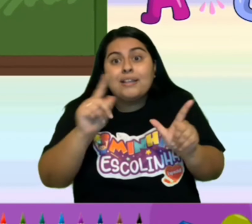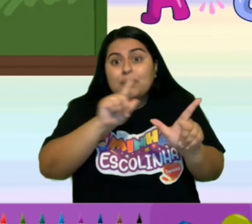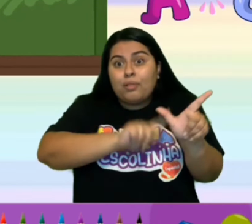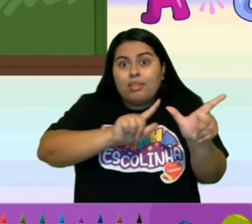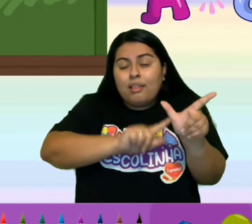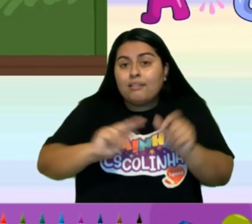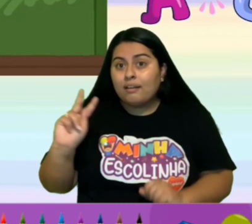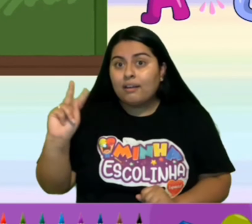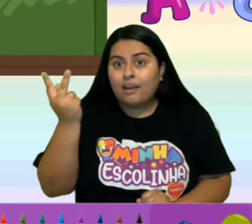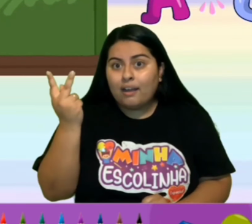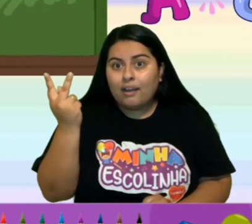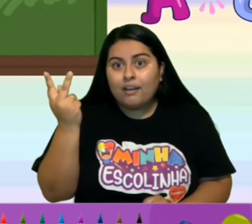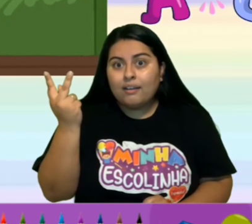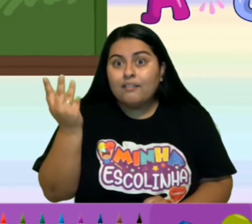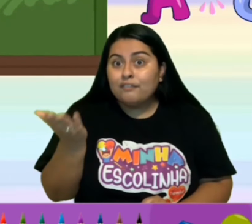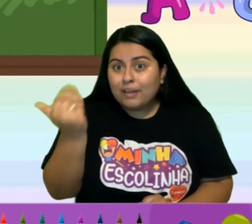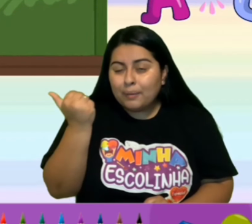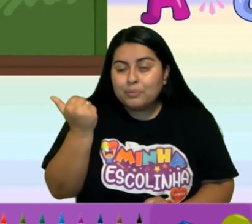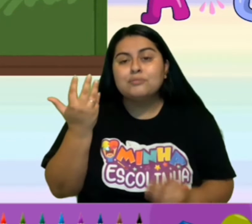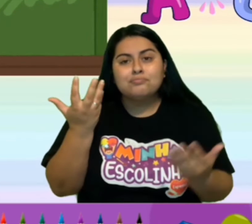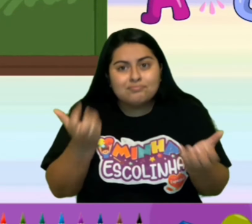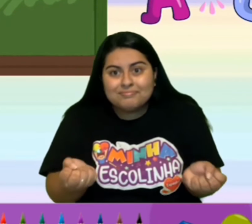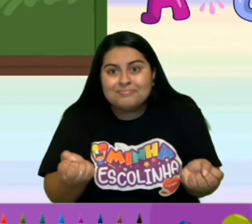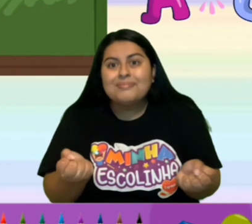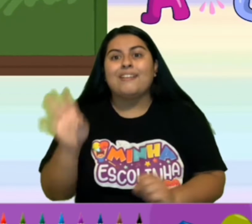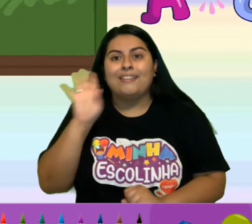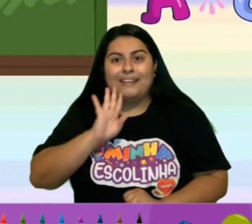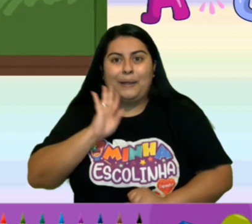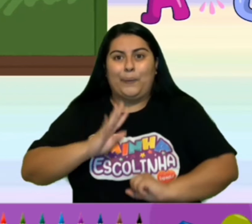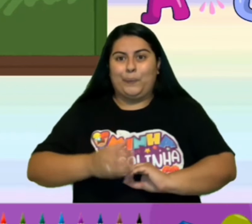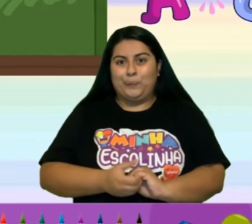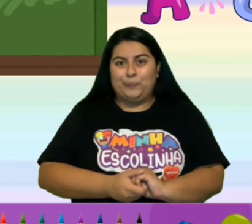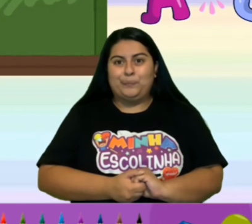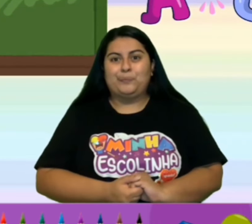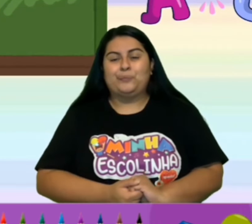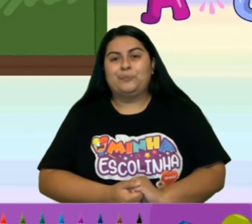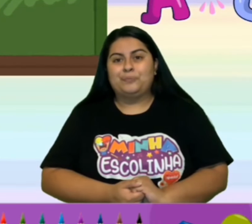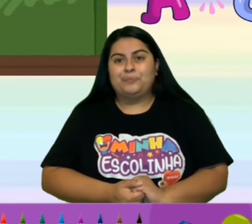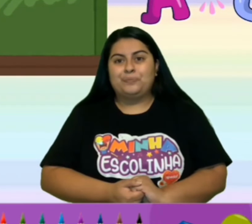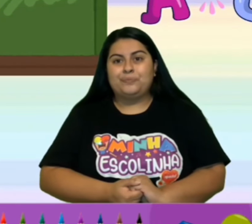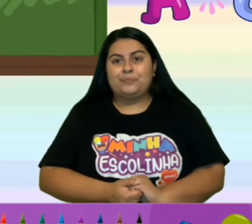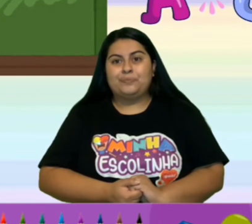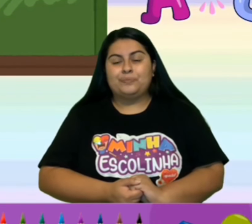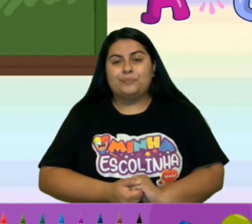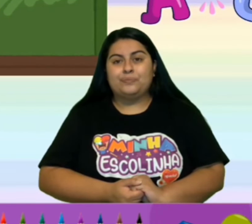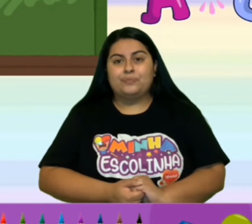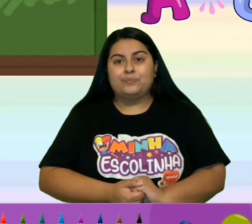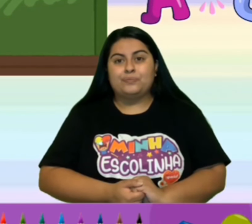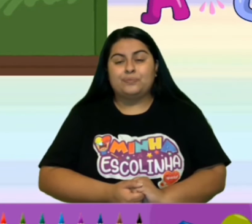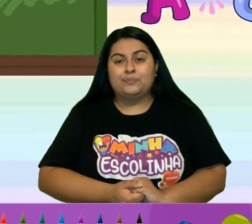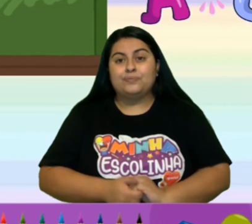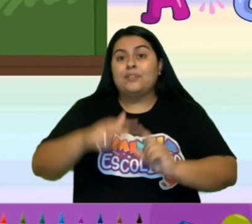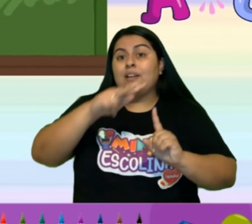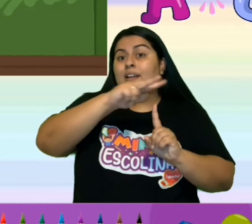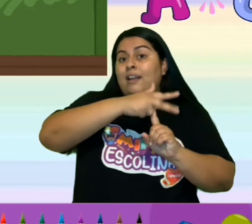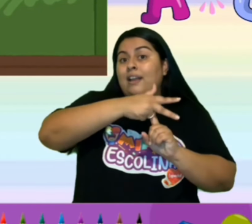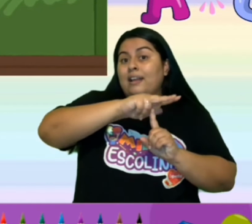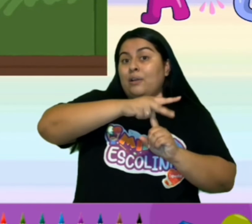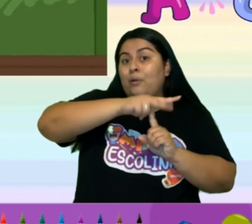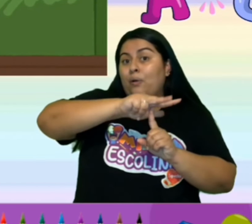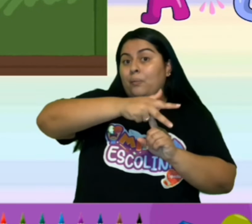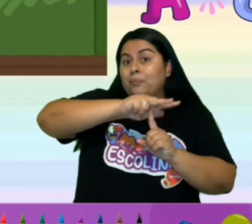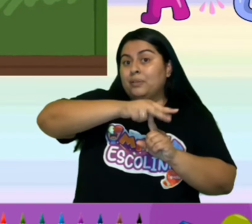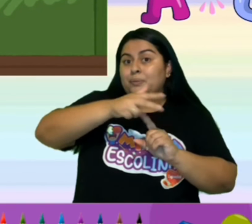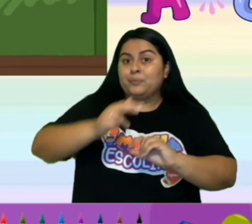coisas com a letra H? Sim! Que legal! H de